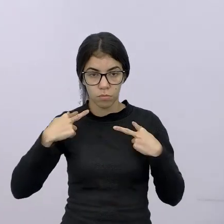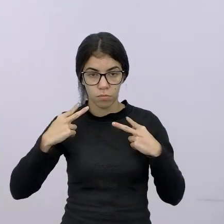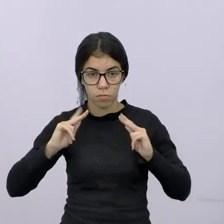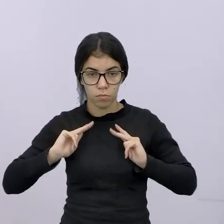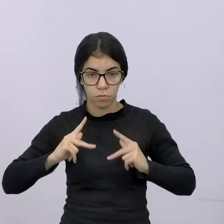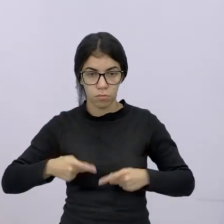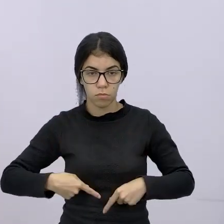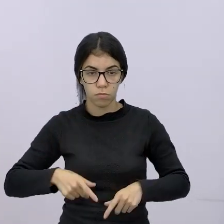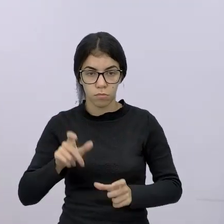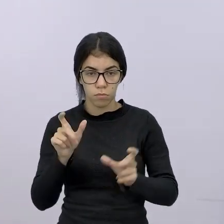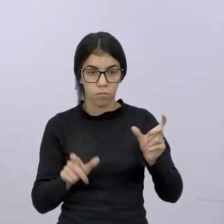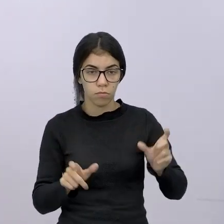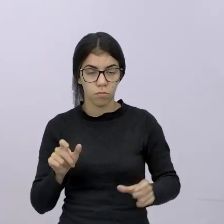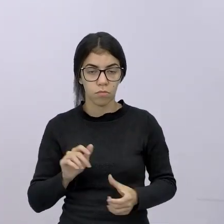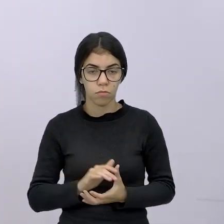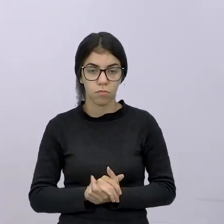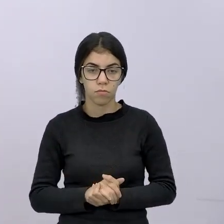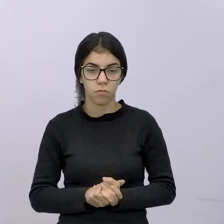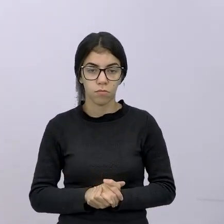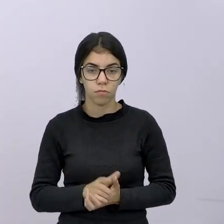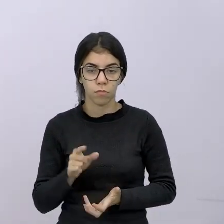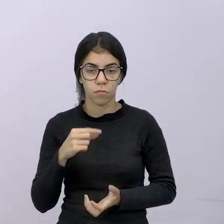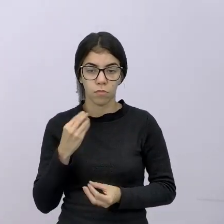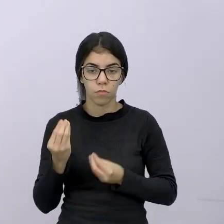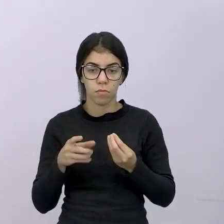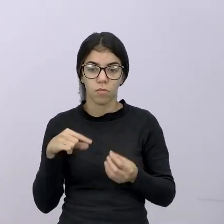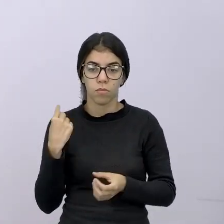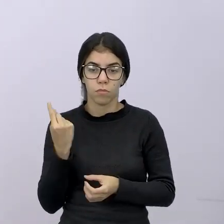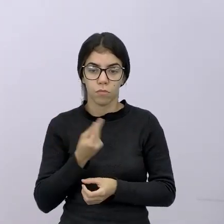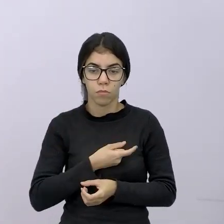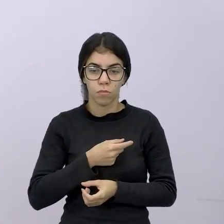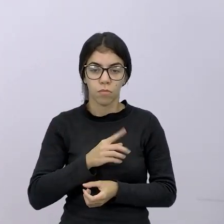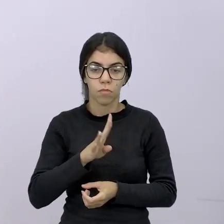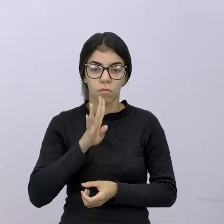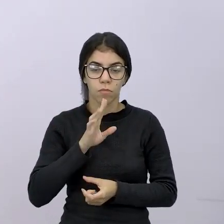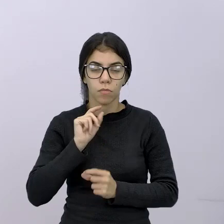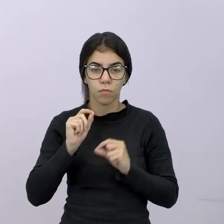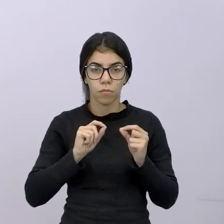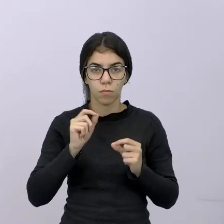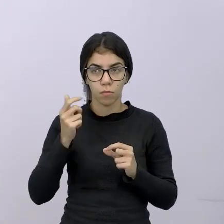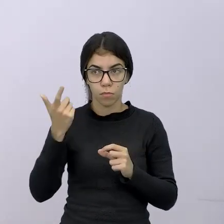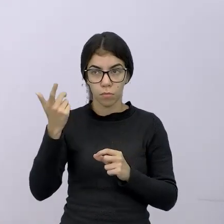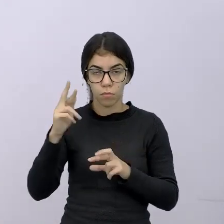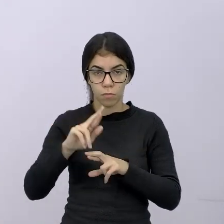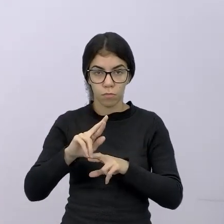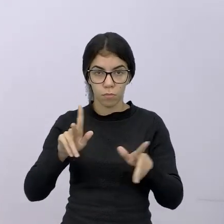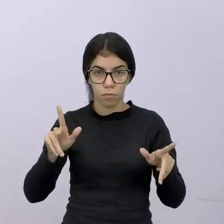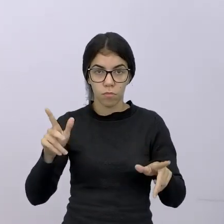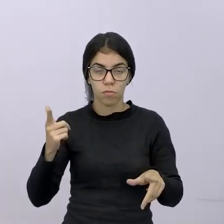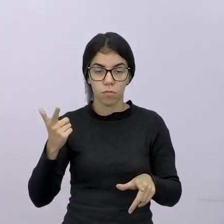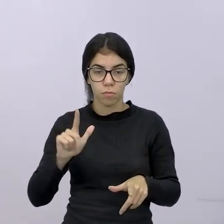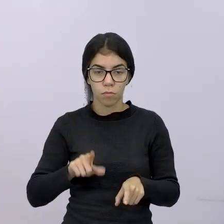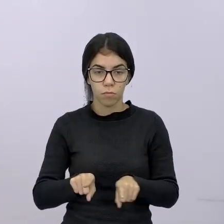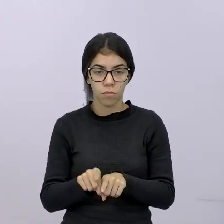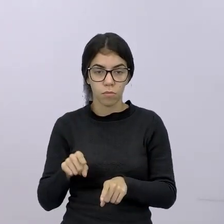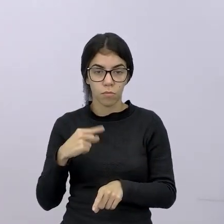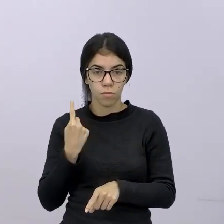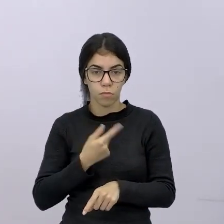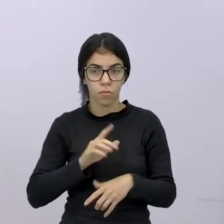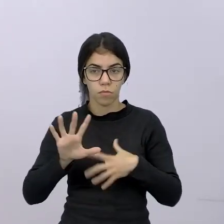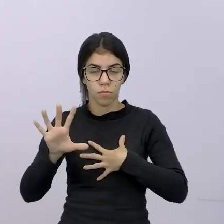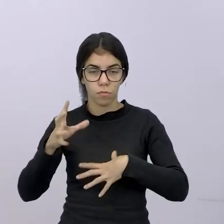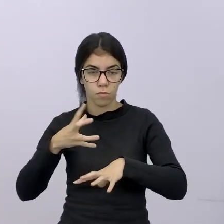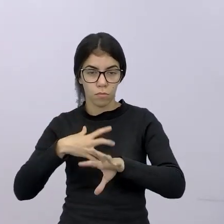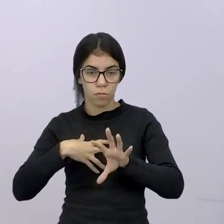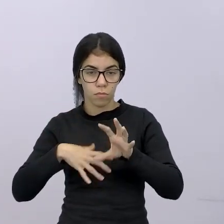exatamente, na medida em que nós reconhecemos o que é diferente de nós e nós incorporamos esse diferente